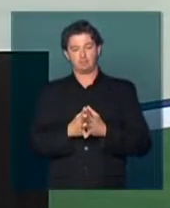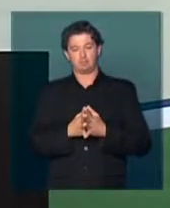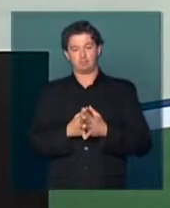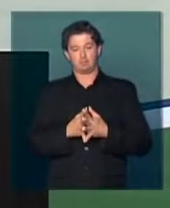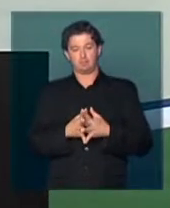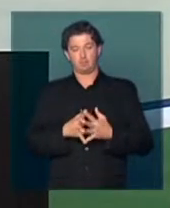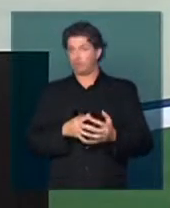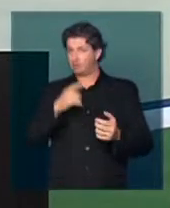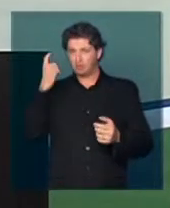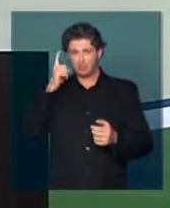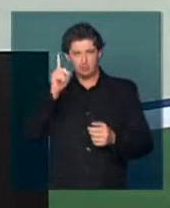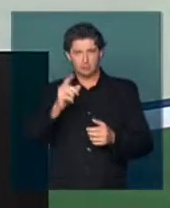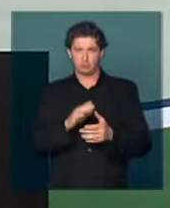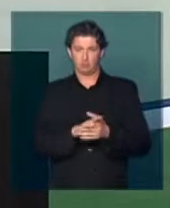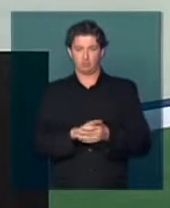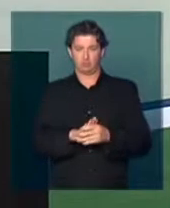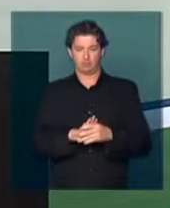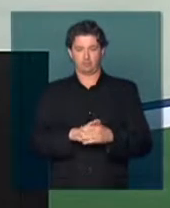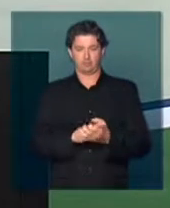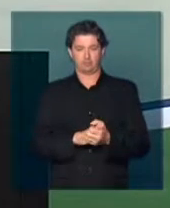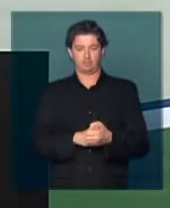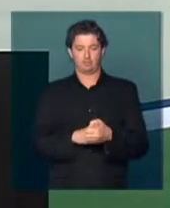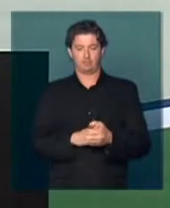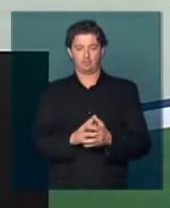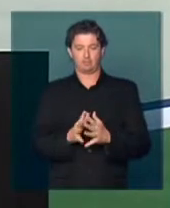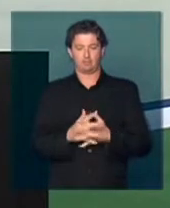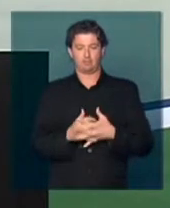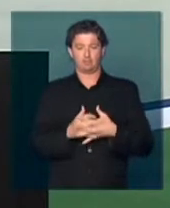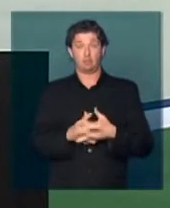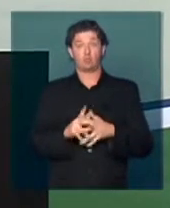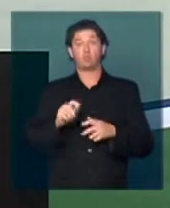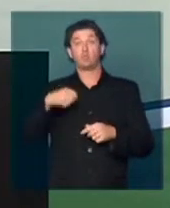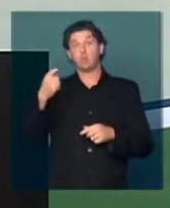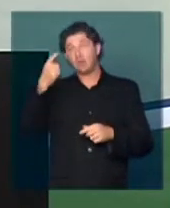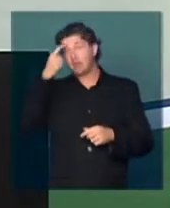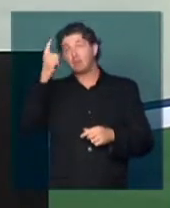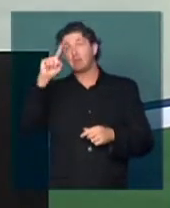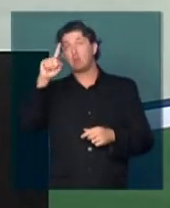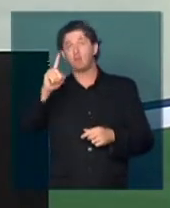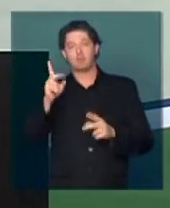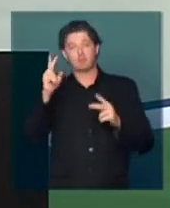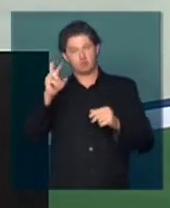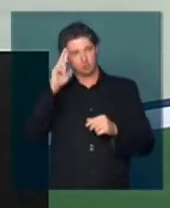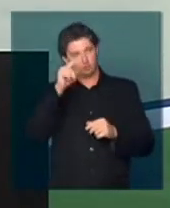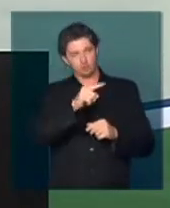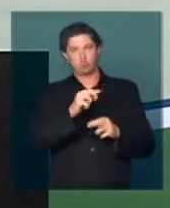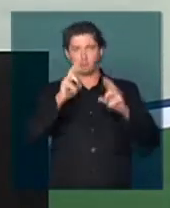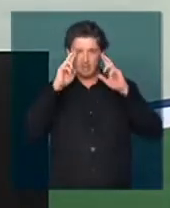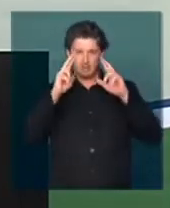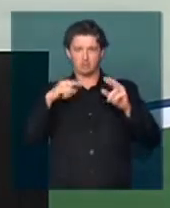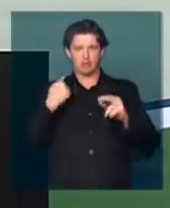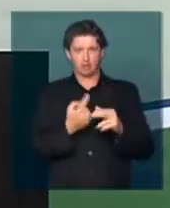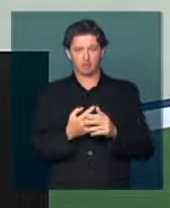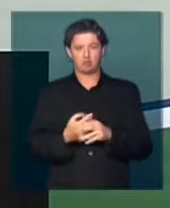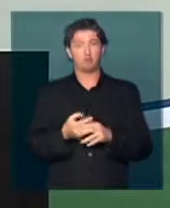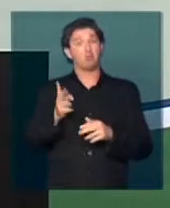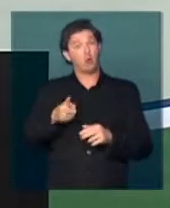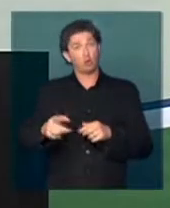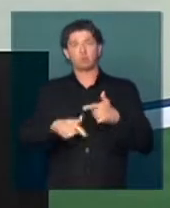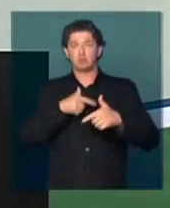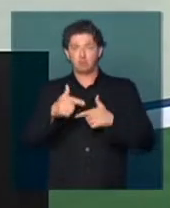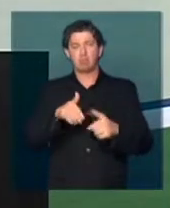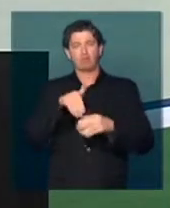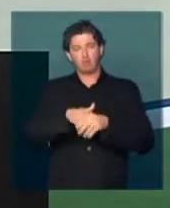Não se preocupe com aqueles que não pensam contra o senhor. Respeite, mas siga em frente,